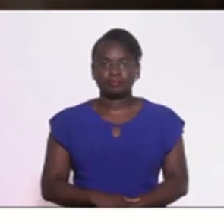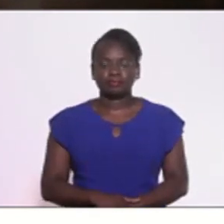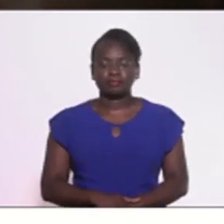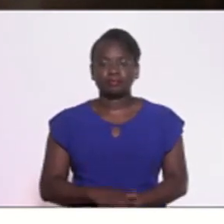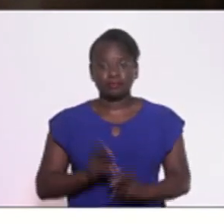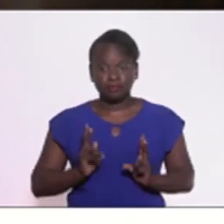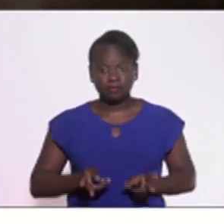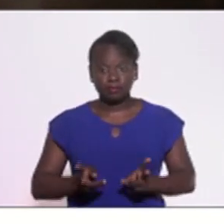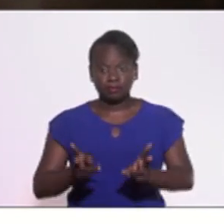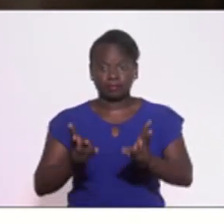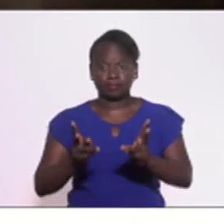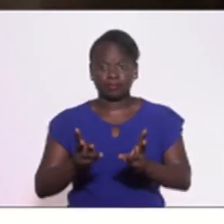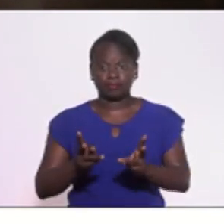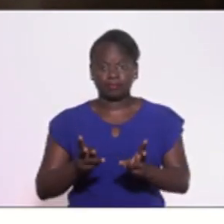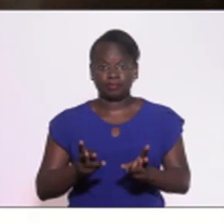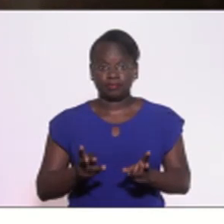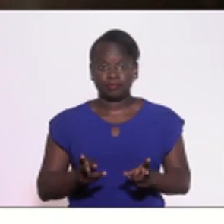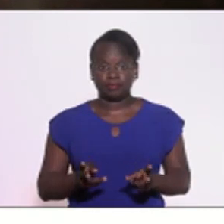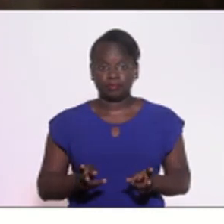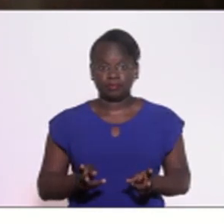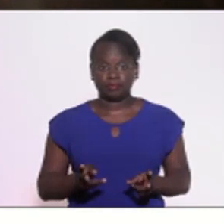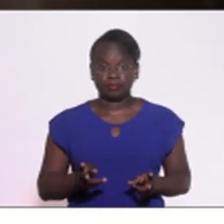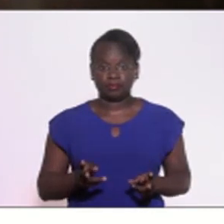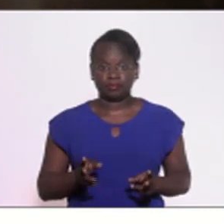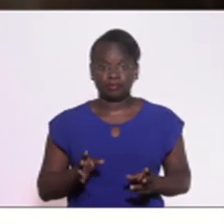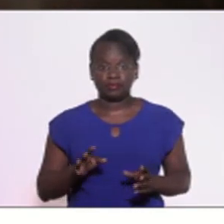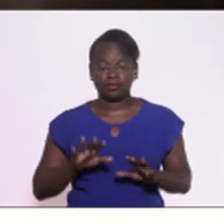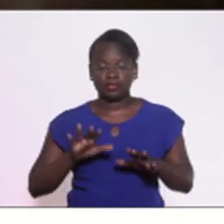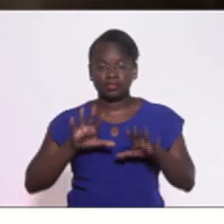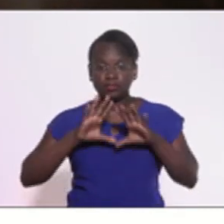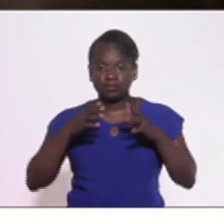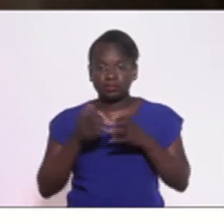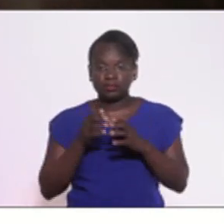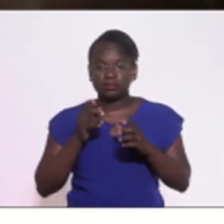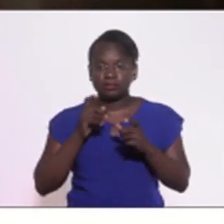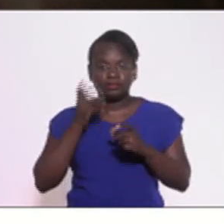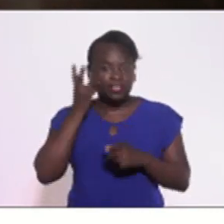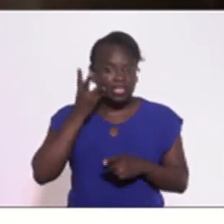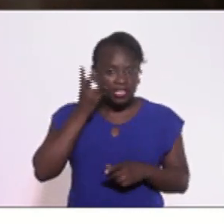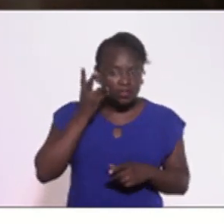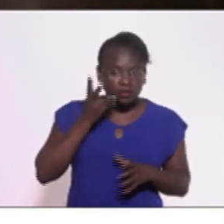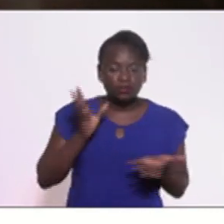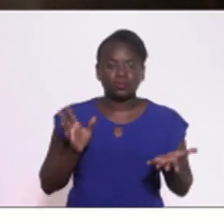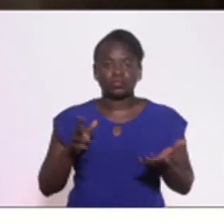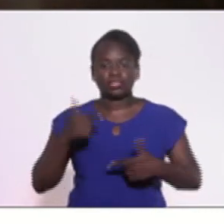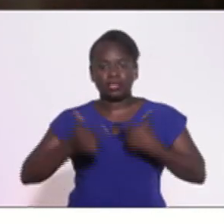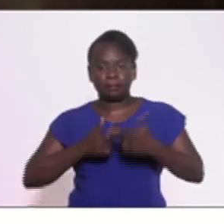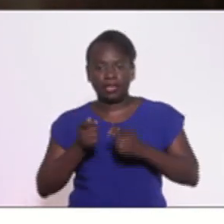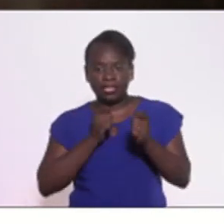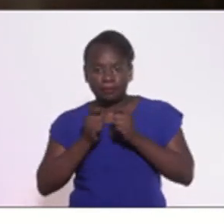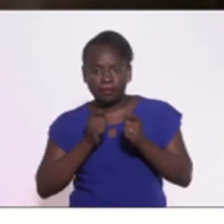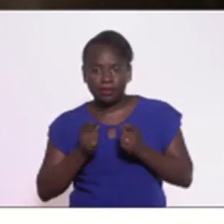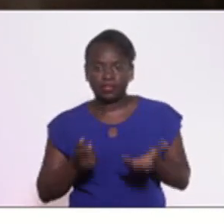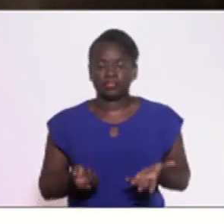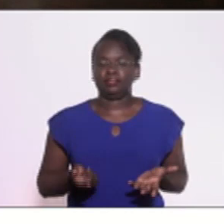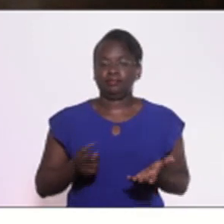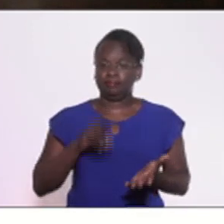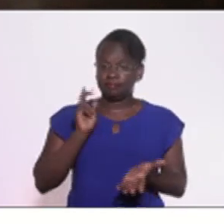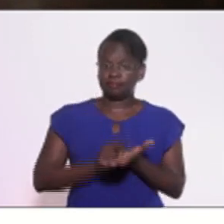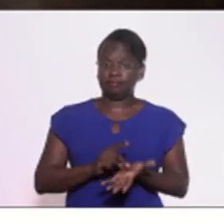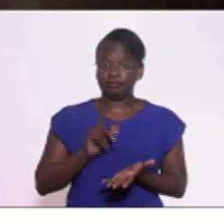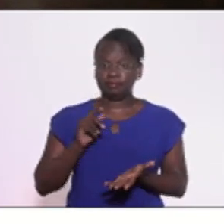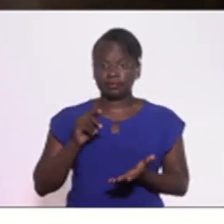que continuou com a Câmara dos Vereadores, com seu trabalho jornalístico. E a verdade é